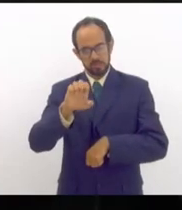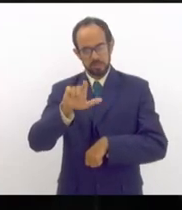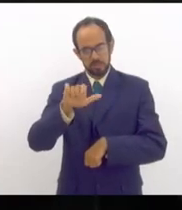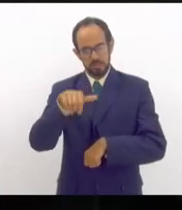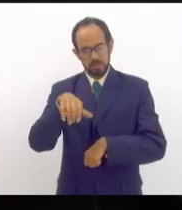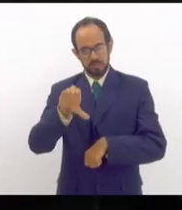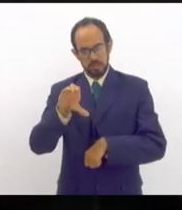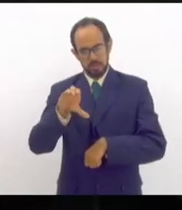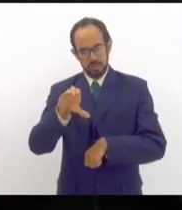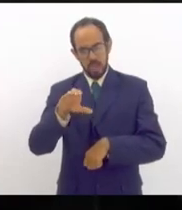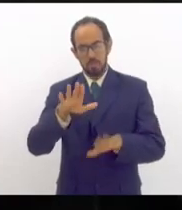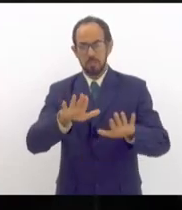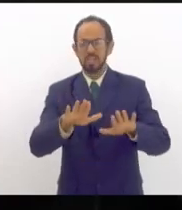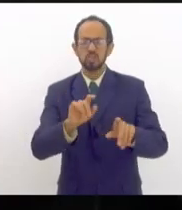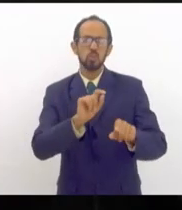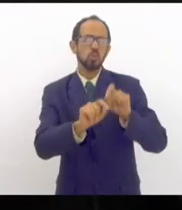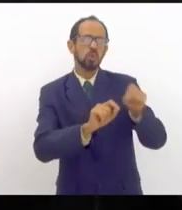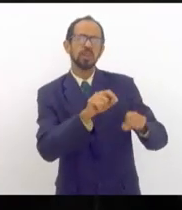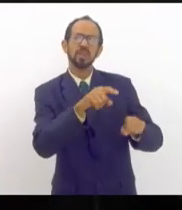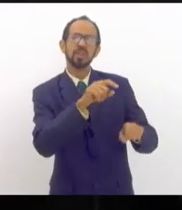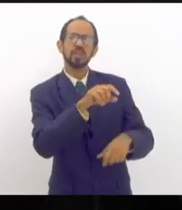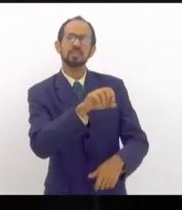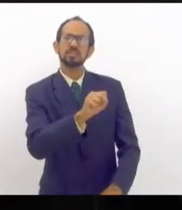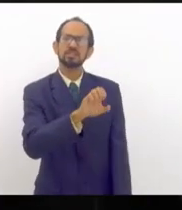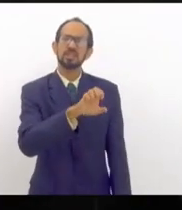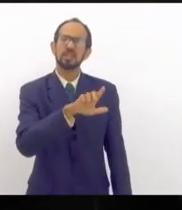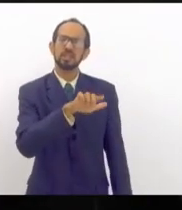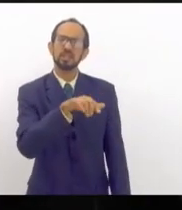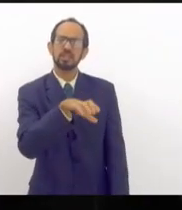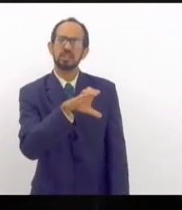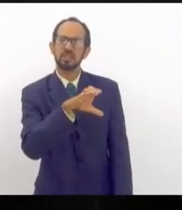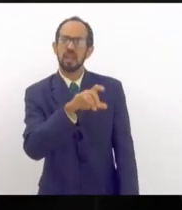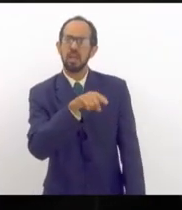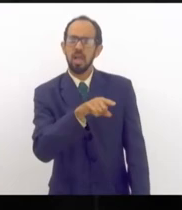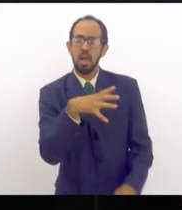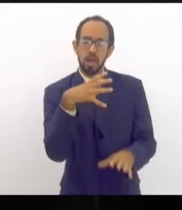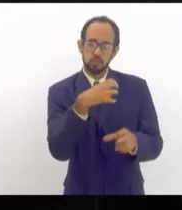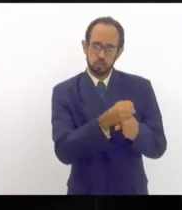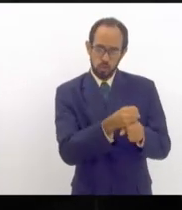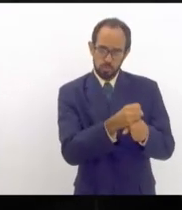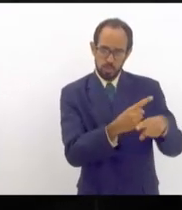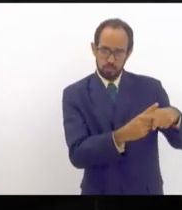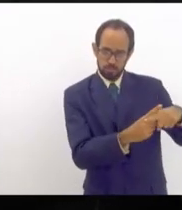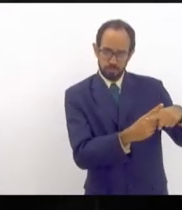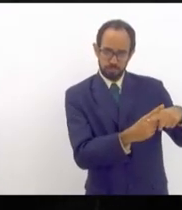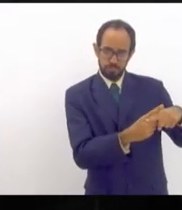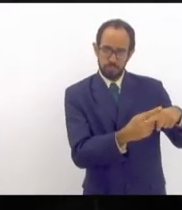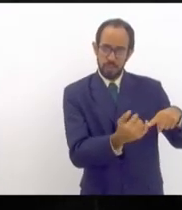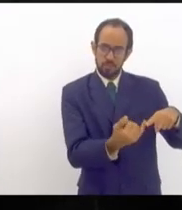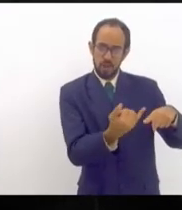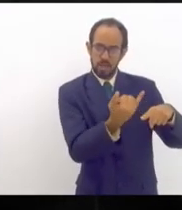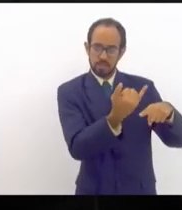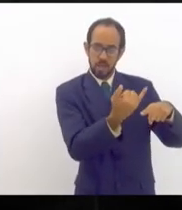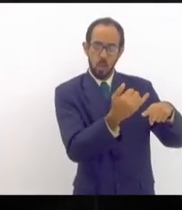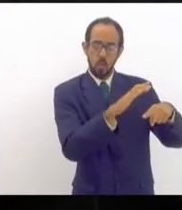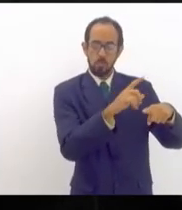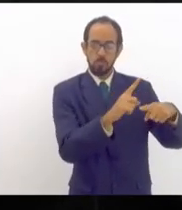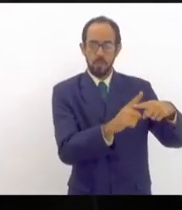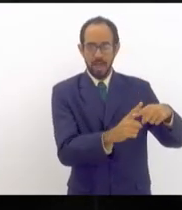SELIC é a soma da inflação com o juro Real